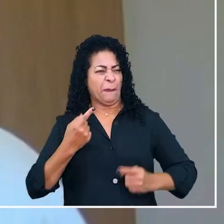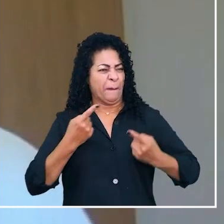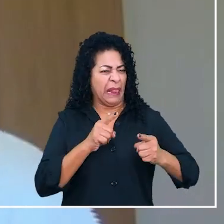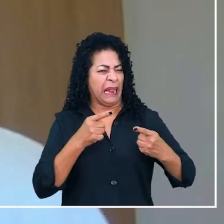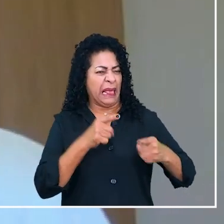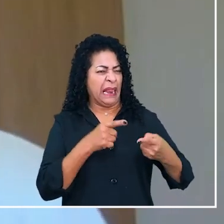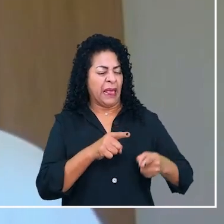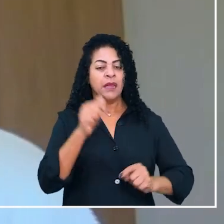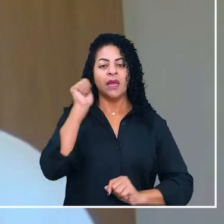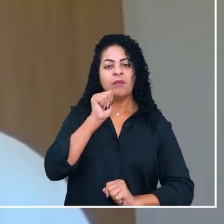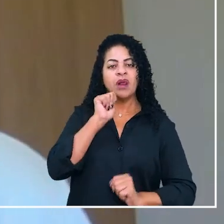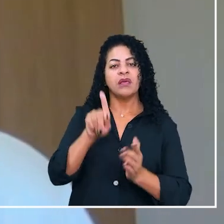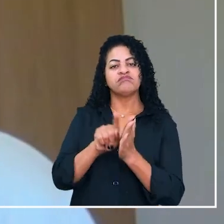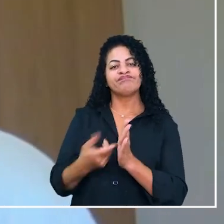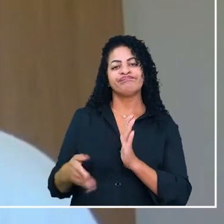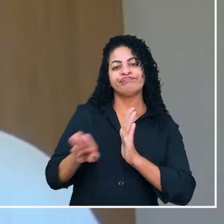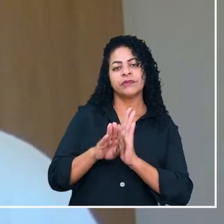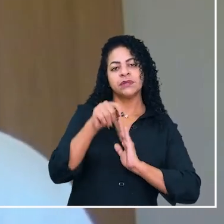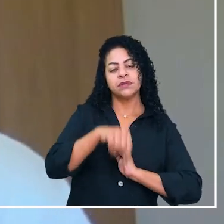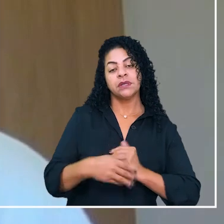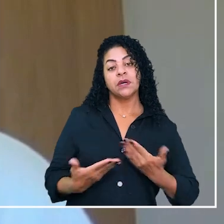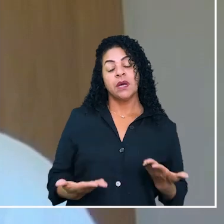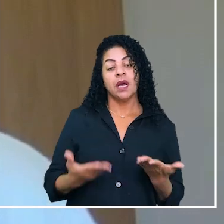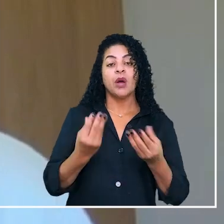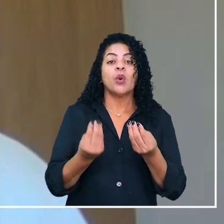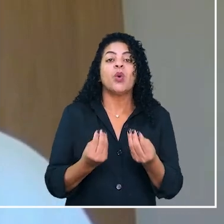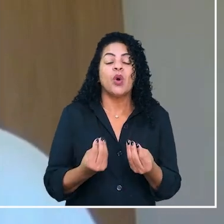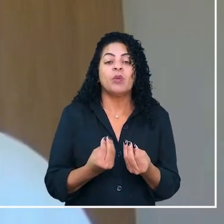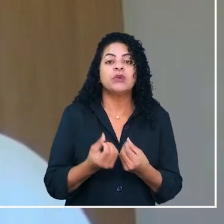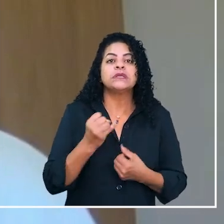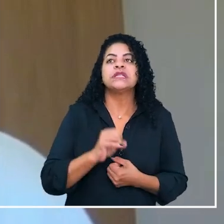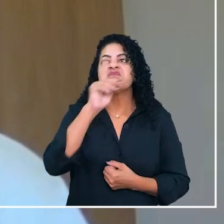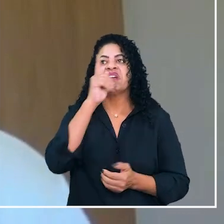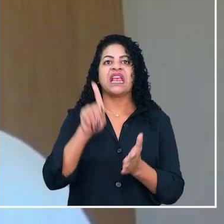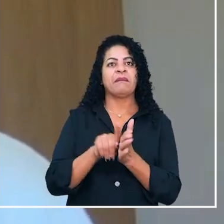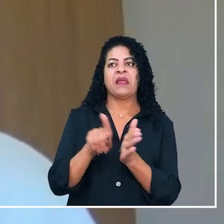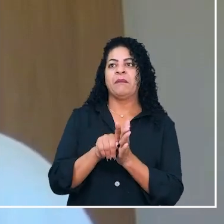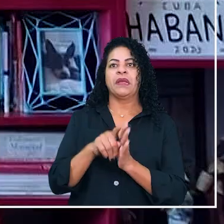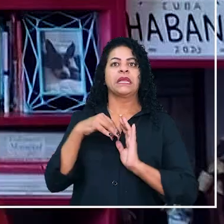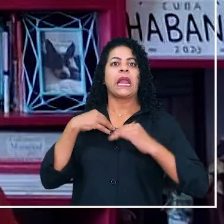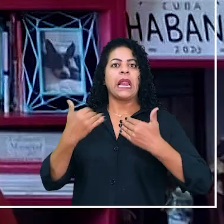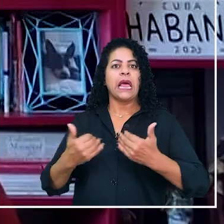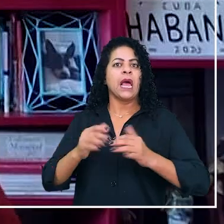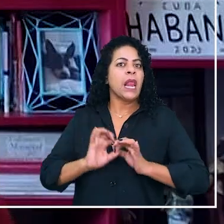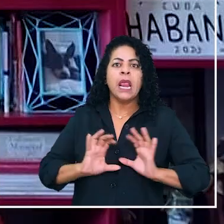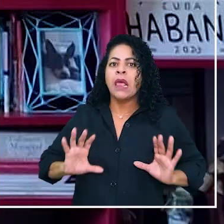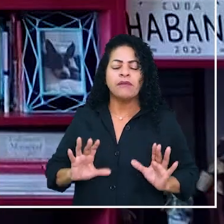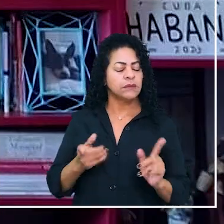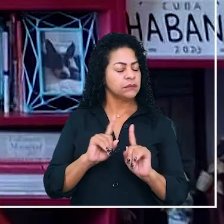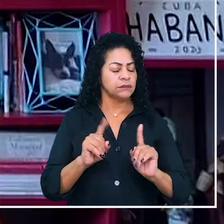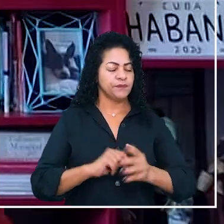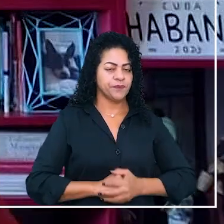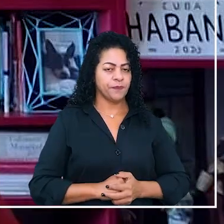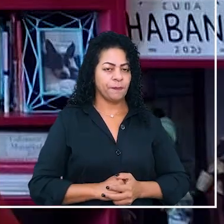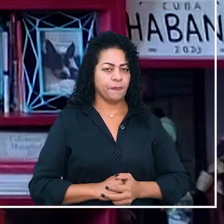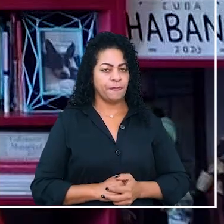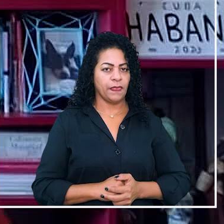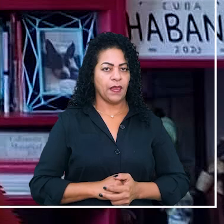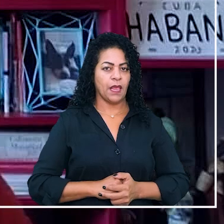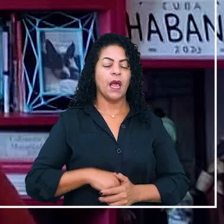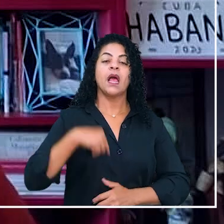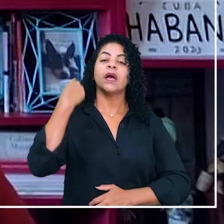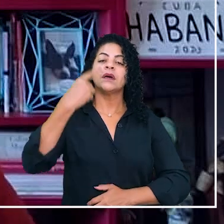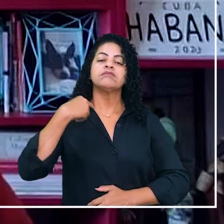das mulheres que chegaram naquela situação como se tivessem concorrido para aquilo. Para a Associação Brasileira da